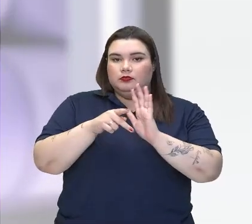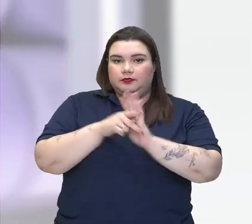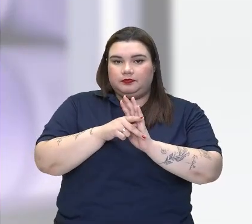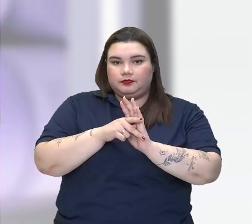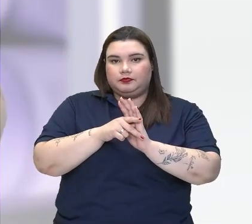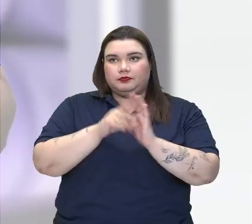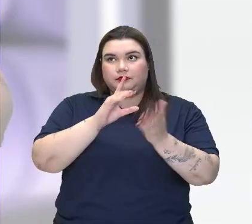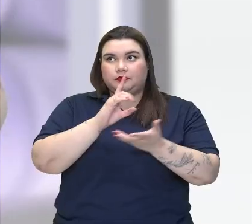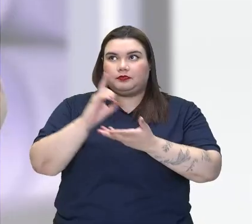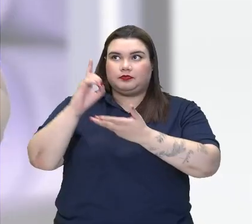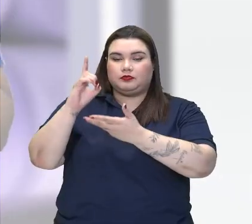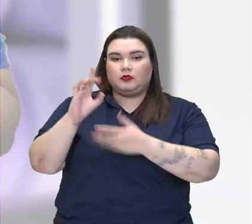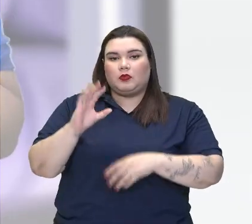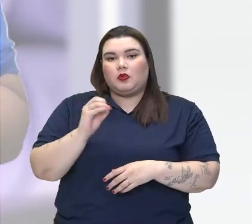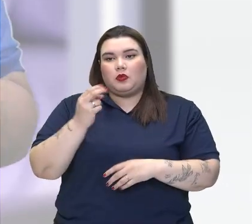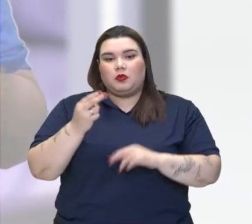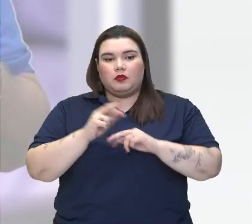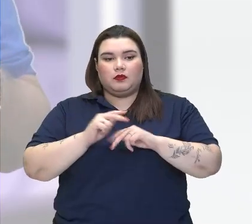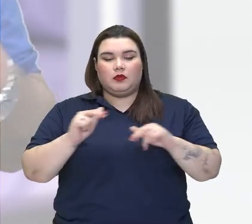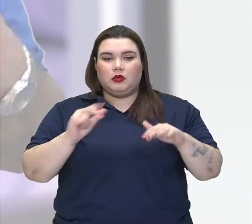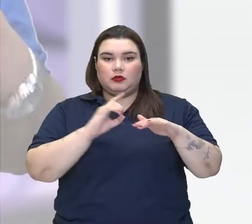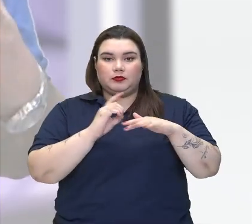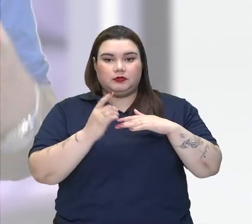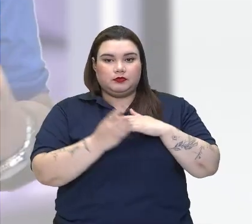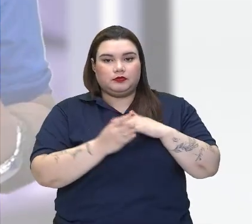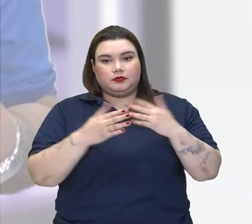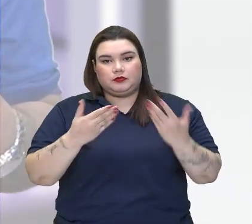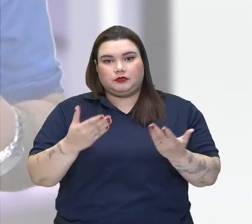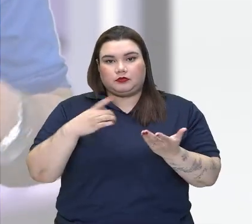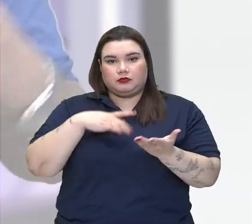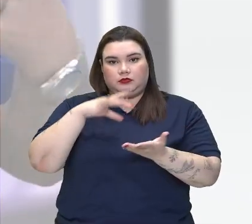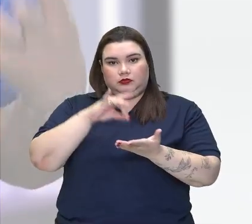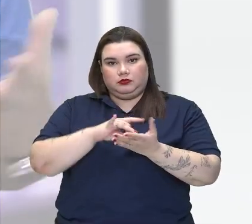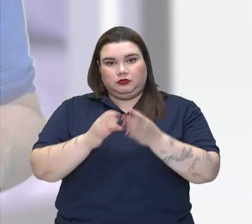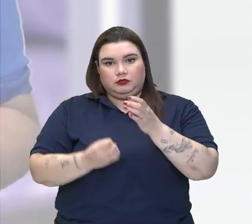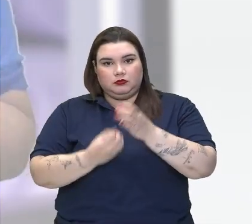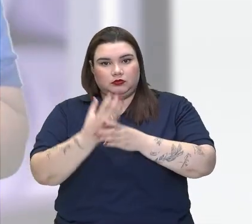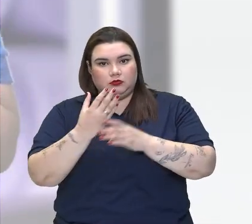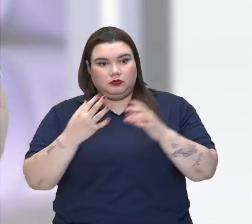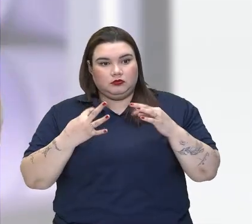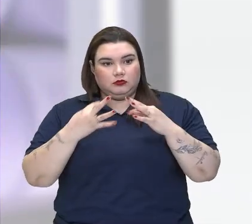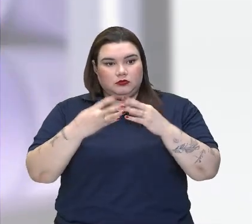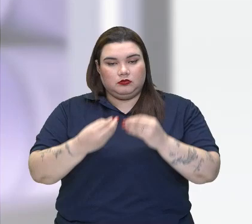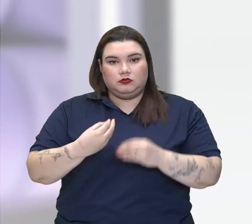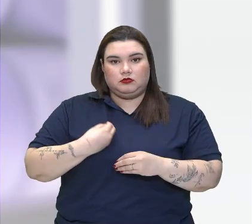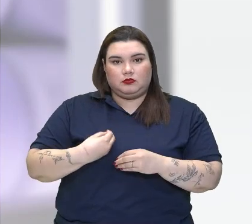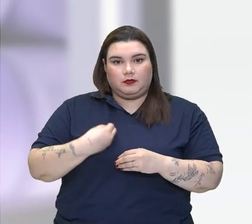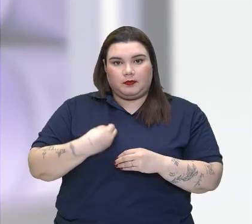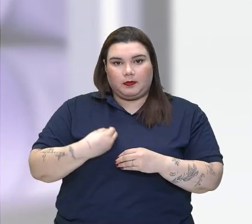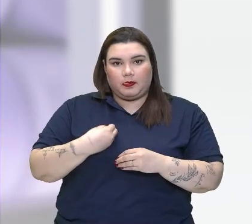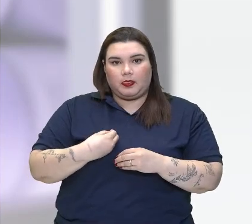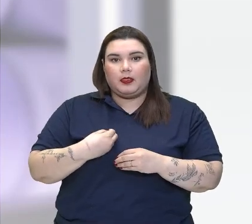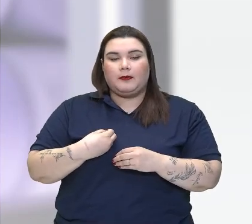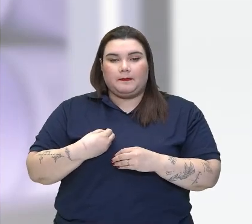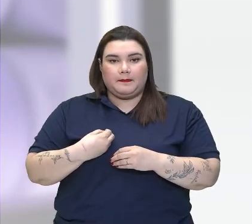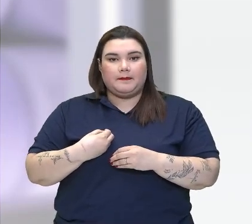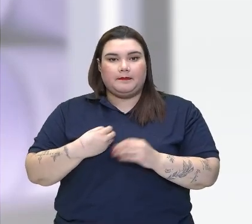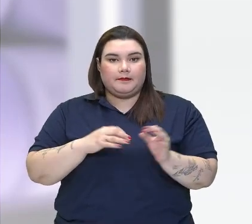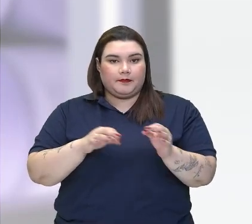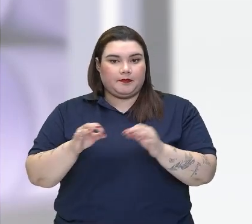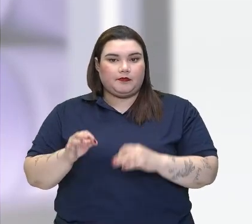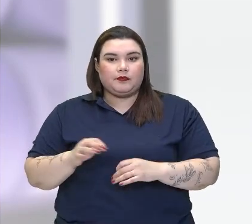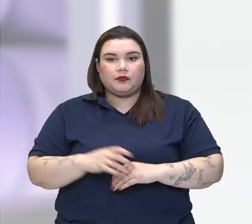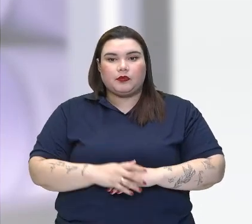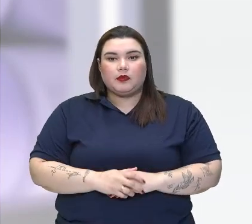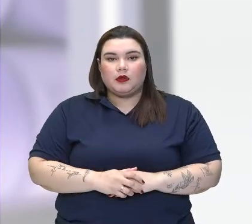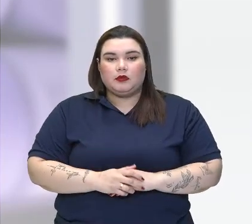um Deus ou de vários deuses, né? Então houve uma criação. Tudo que existe foi criado. Olha